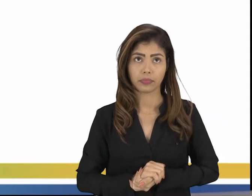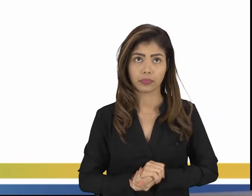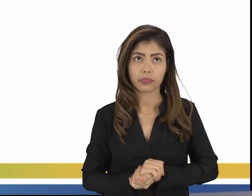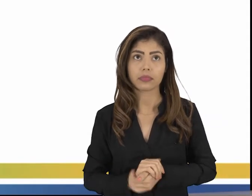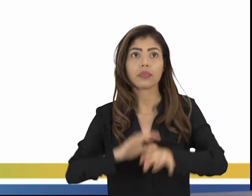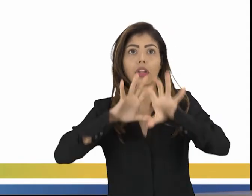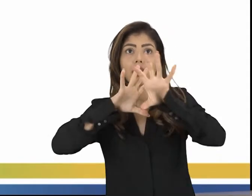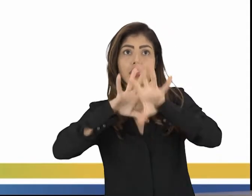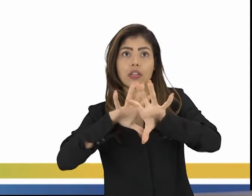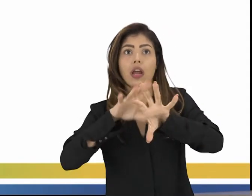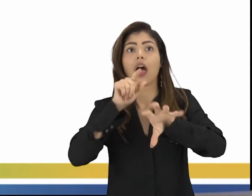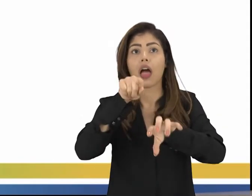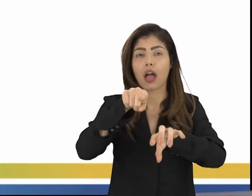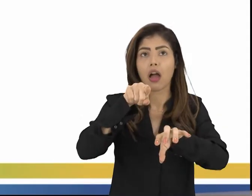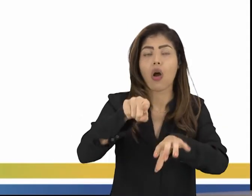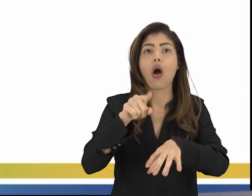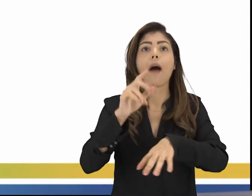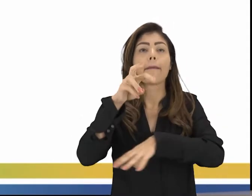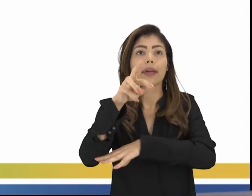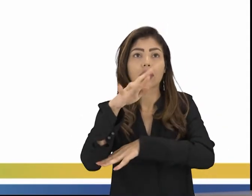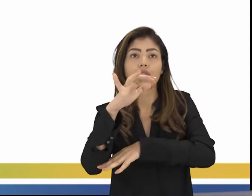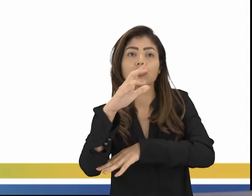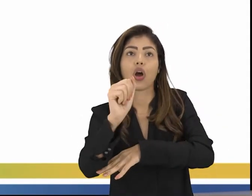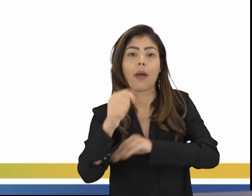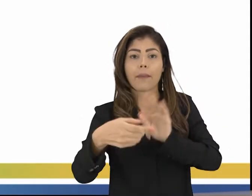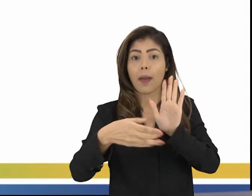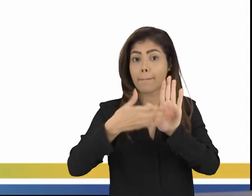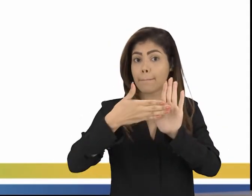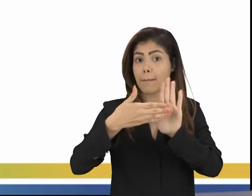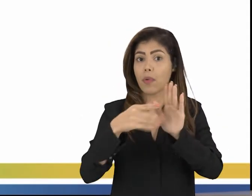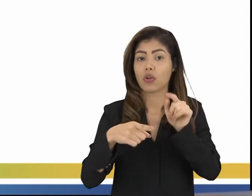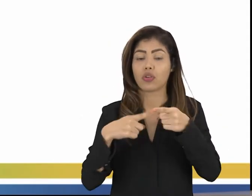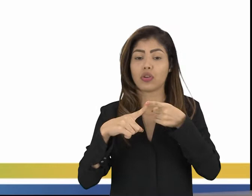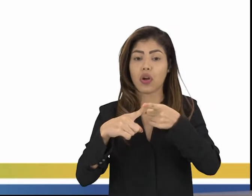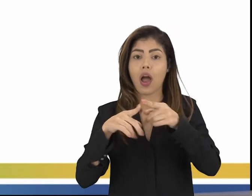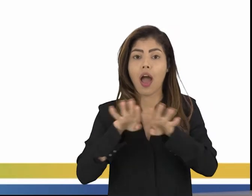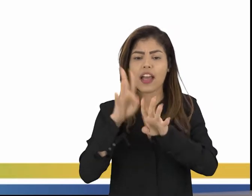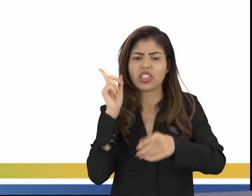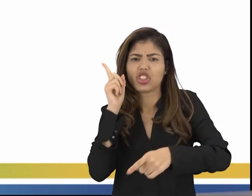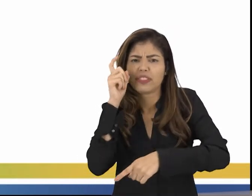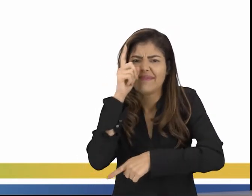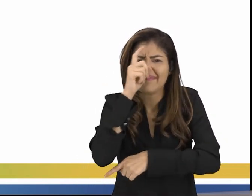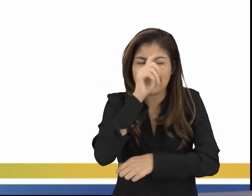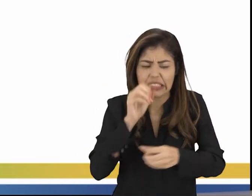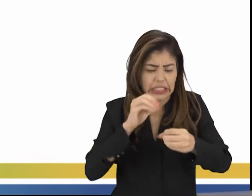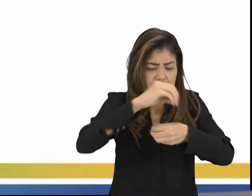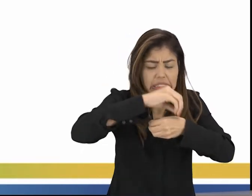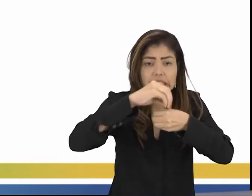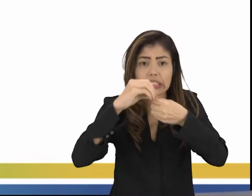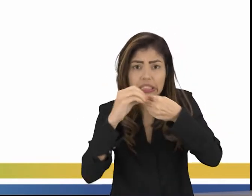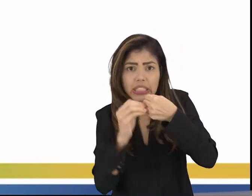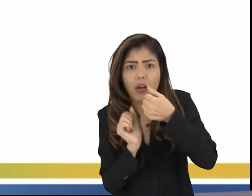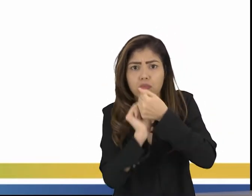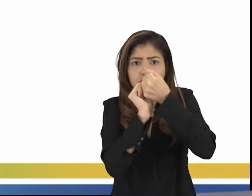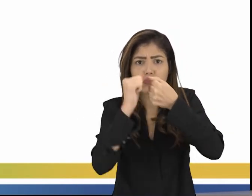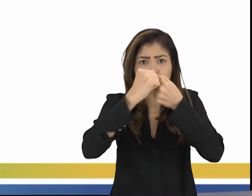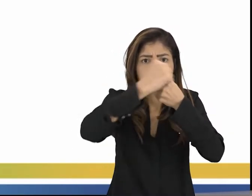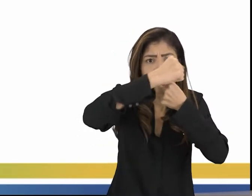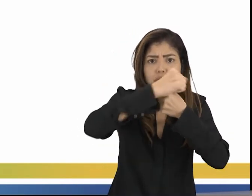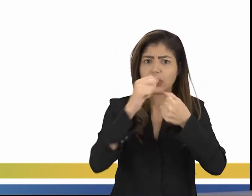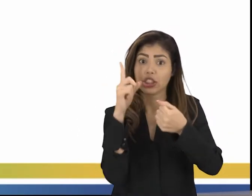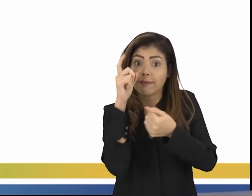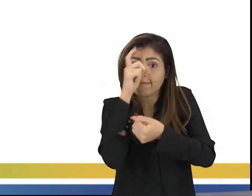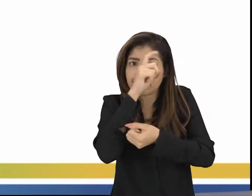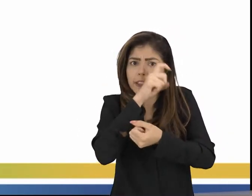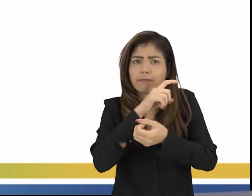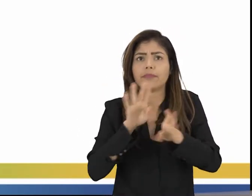No efeito crioscópico, a presença de um soluto não volátil vai dificultar esse ajuntamento das moléculas do solvente,